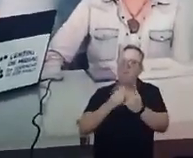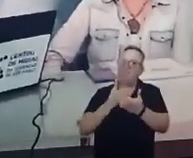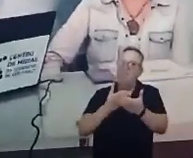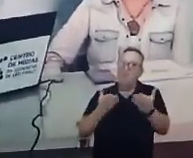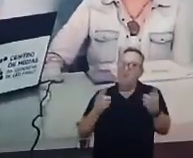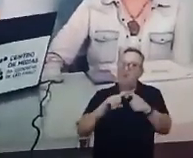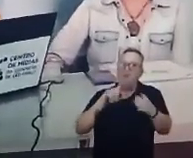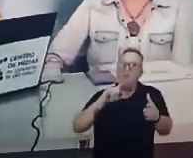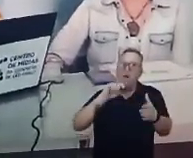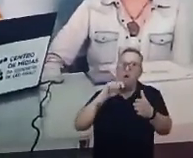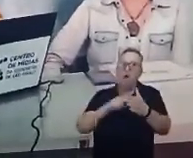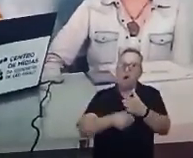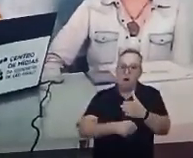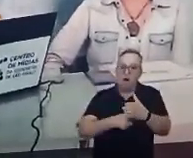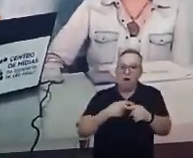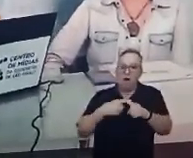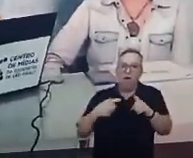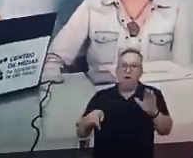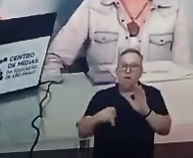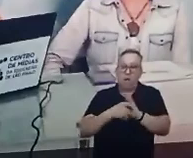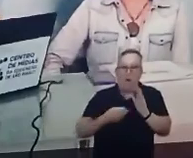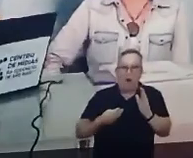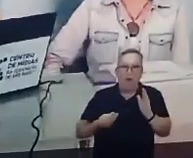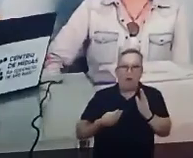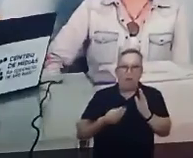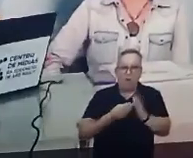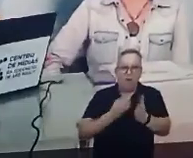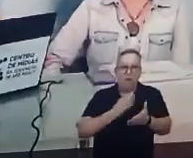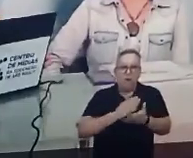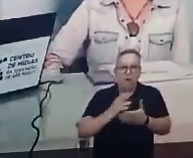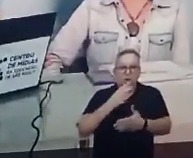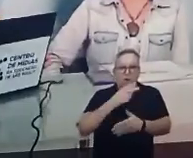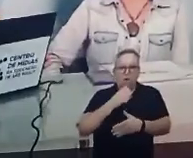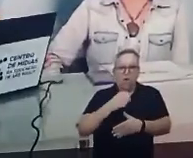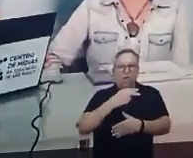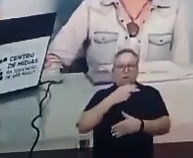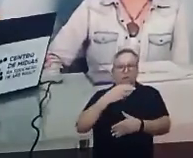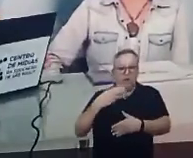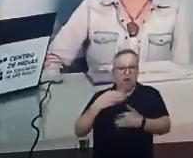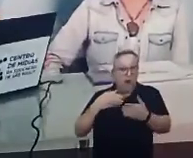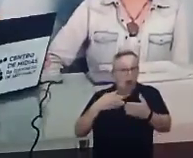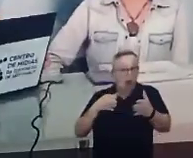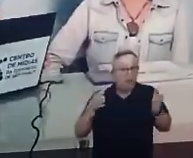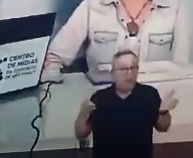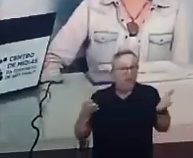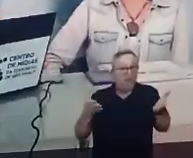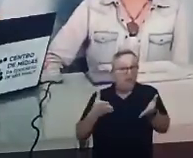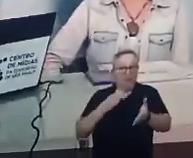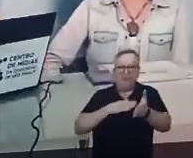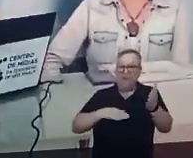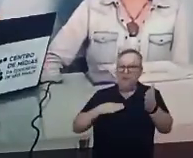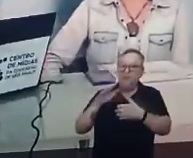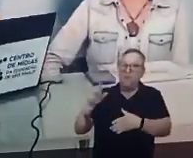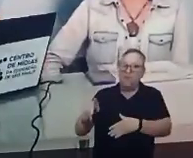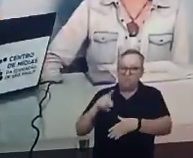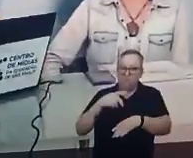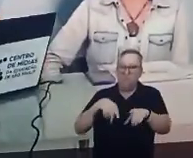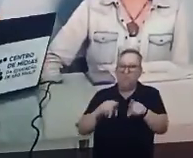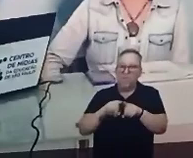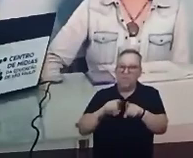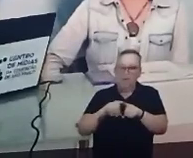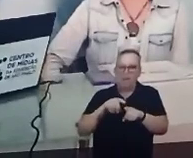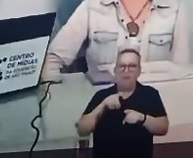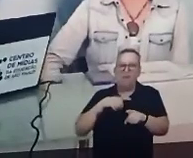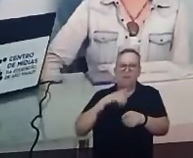sobre a inscrição para o processo de atribuição inicial 2023, que, como vocês sabem, abriu hoje, né? Então, todos os docentes, tanto